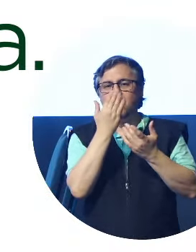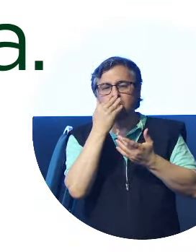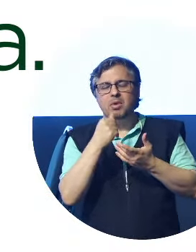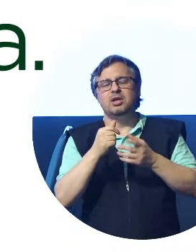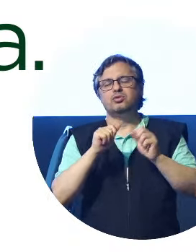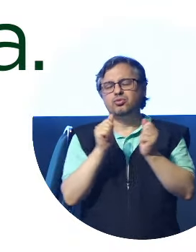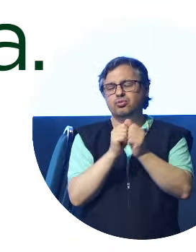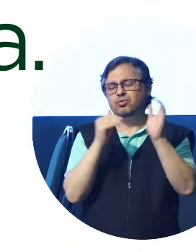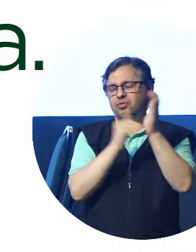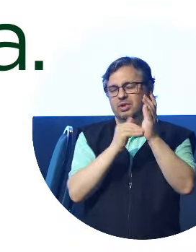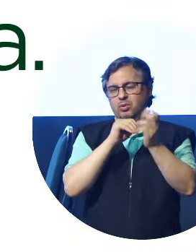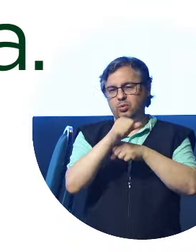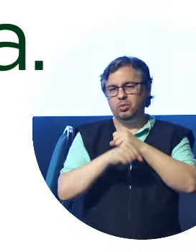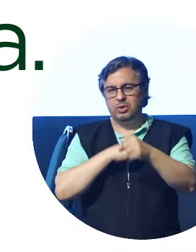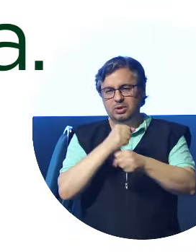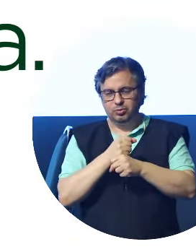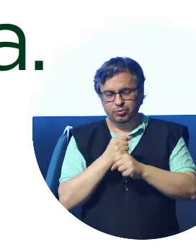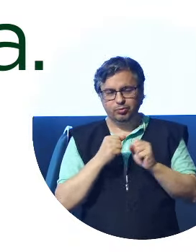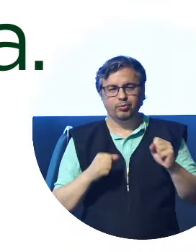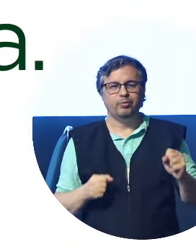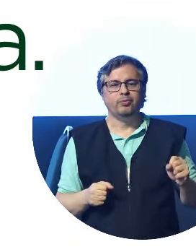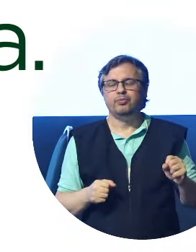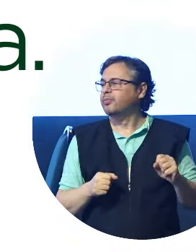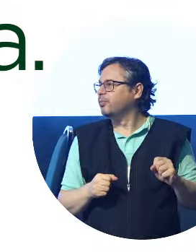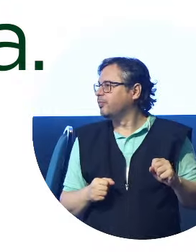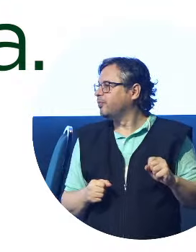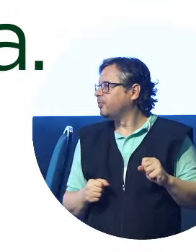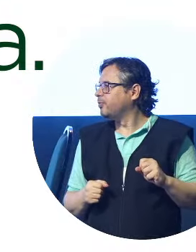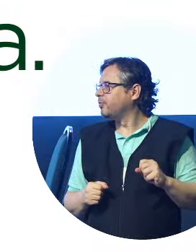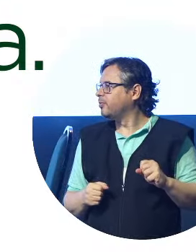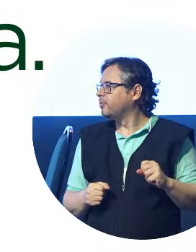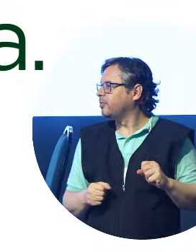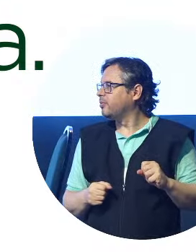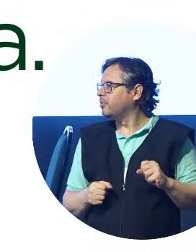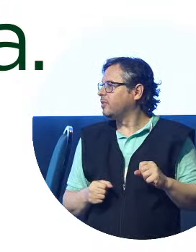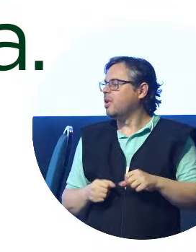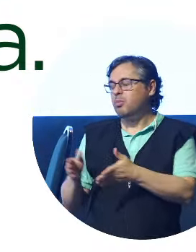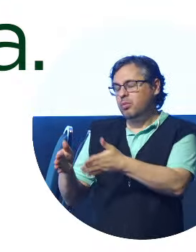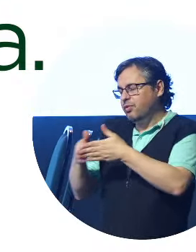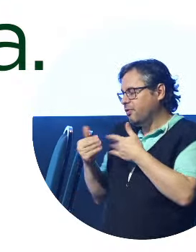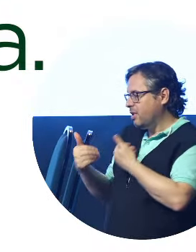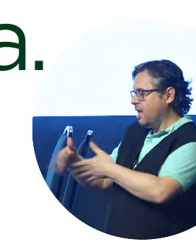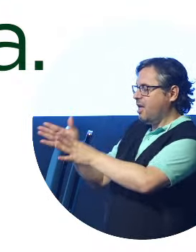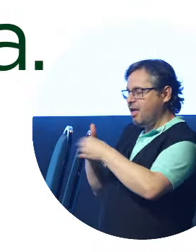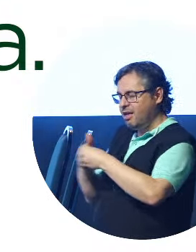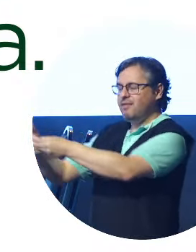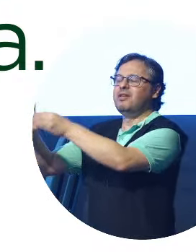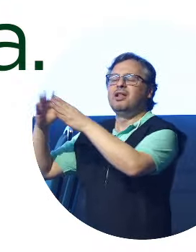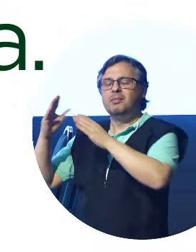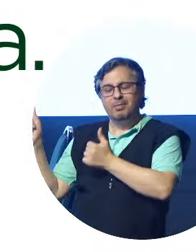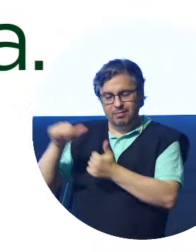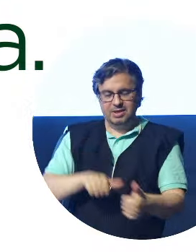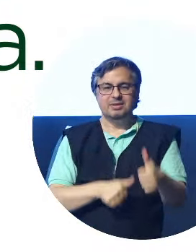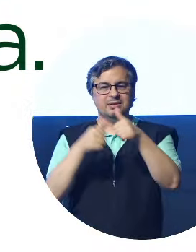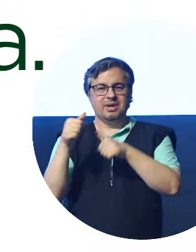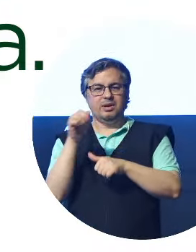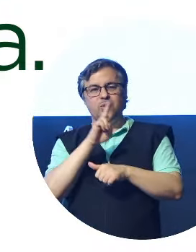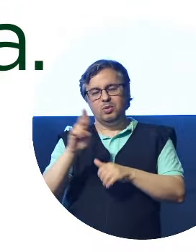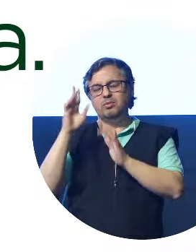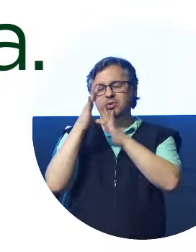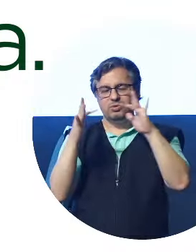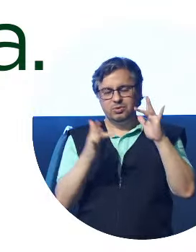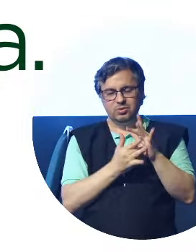Pastor Eliezer Vito e pastor Fred, por favor, leve esse jovem para batizá-lo em nome